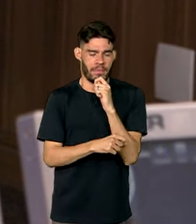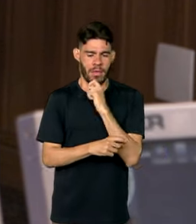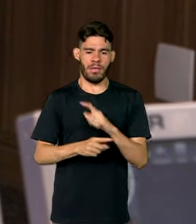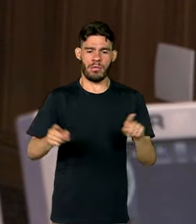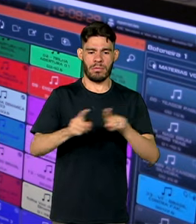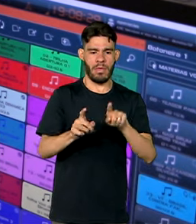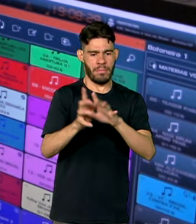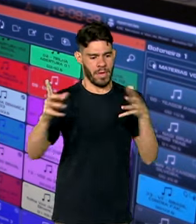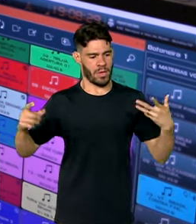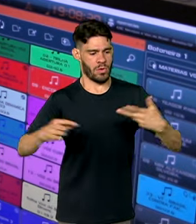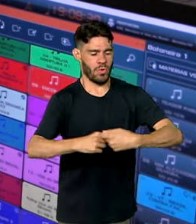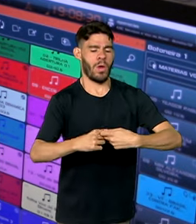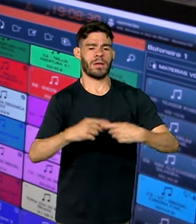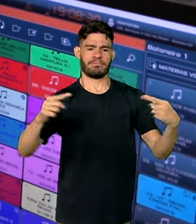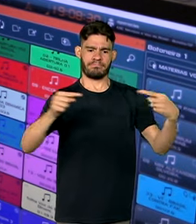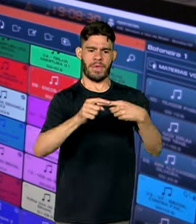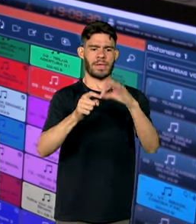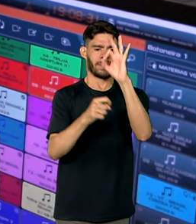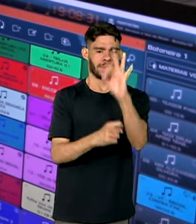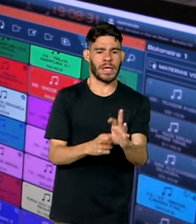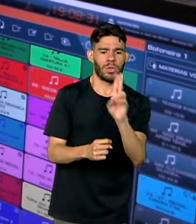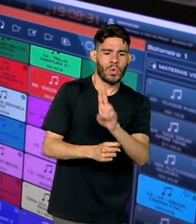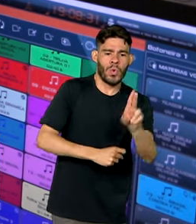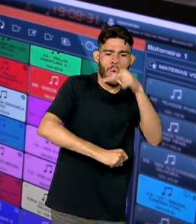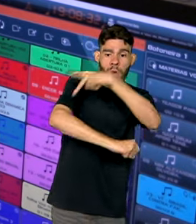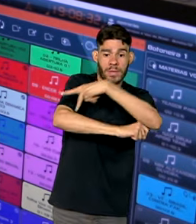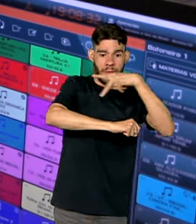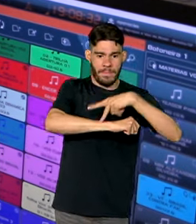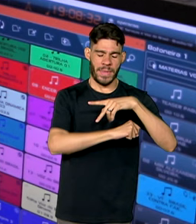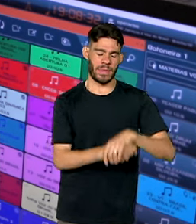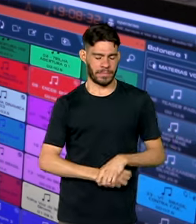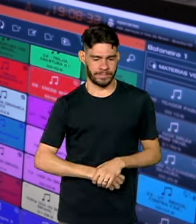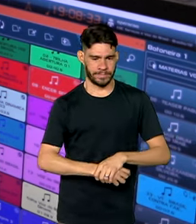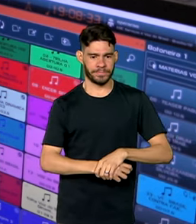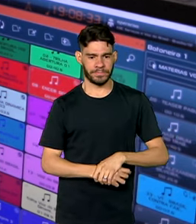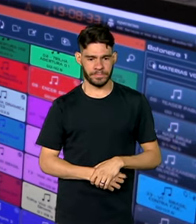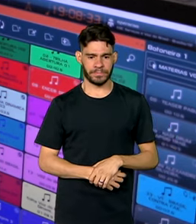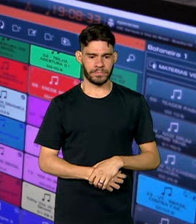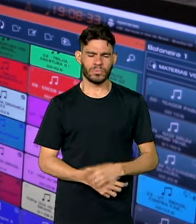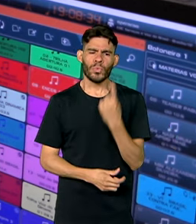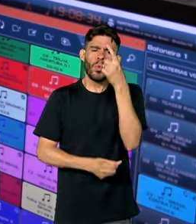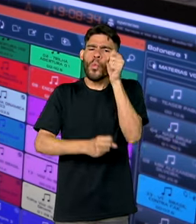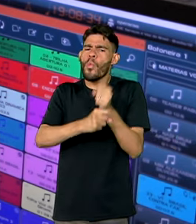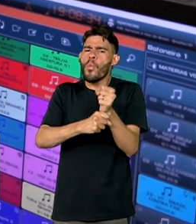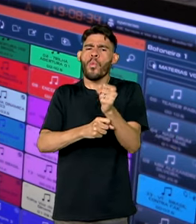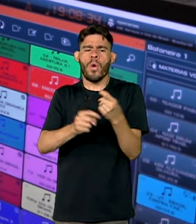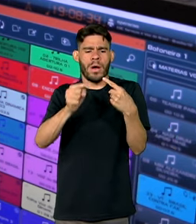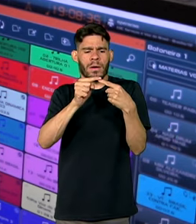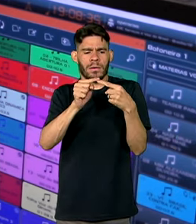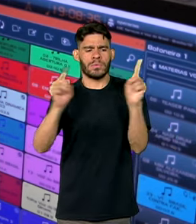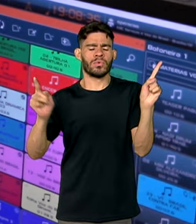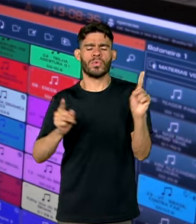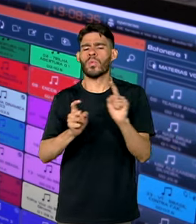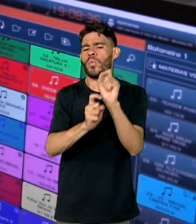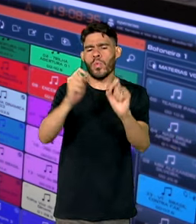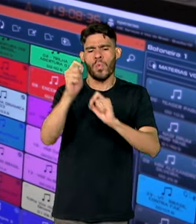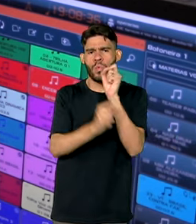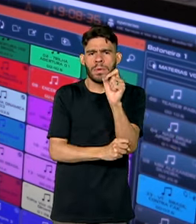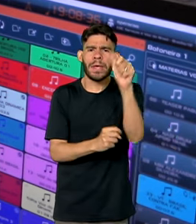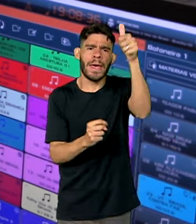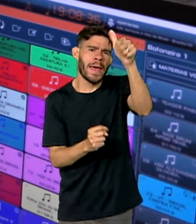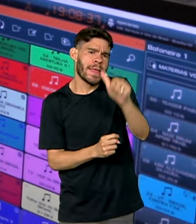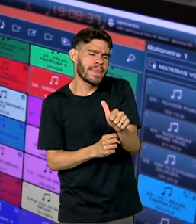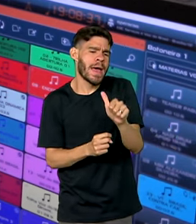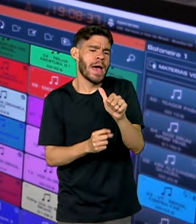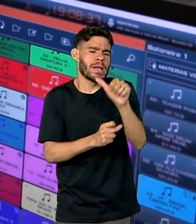com qualidade numa velocidade adequada para o uso pedagógico agora eh nesse um ano de existência Então qual é o balanço o que